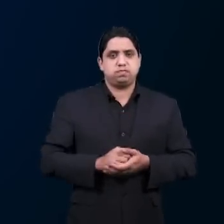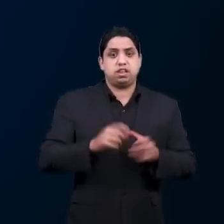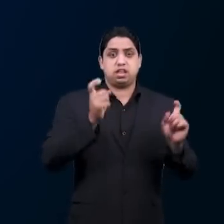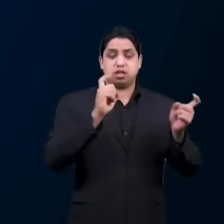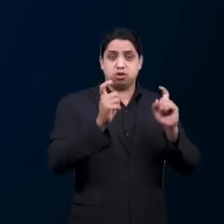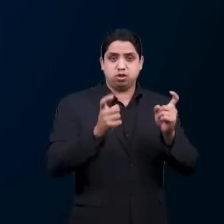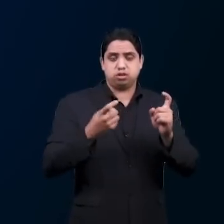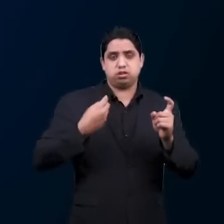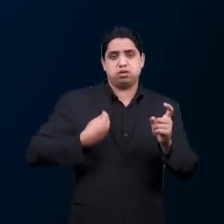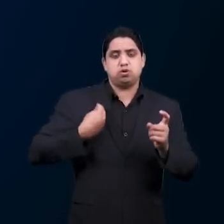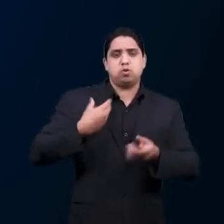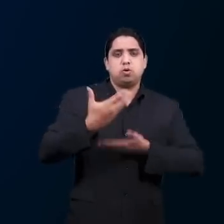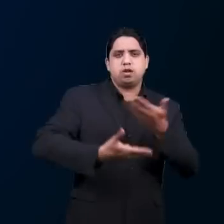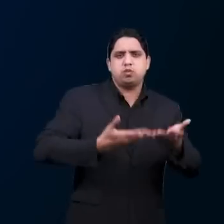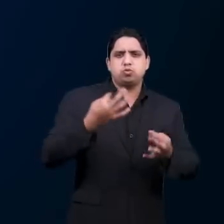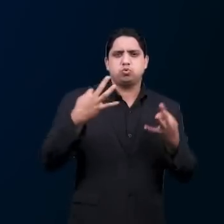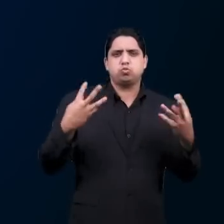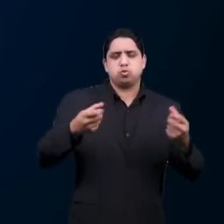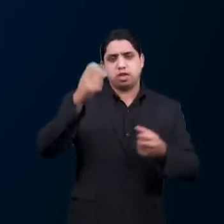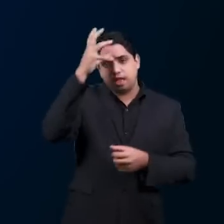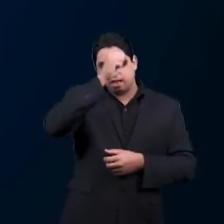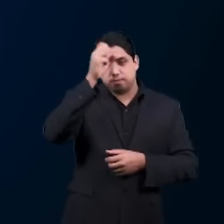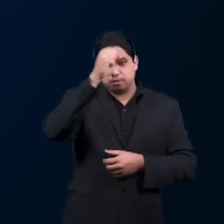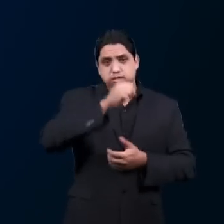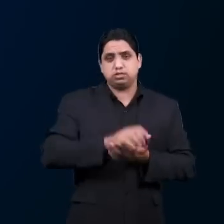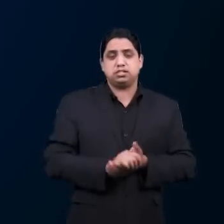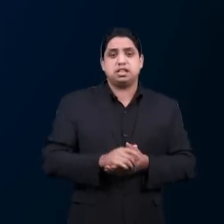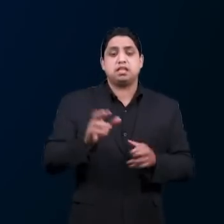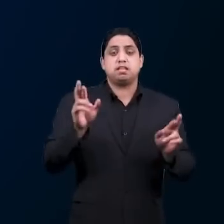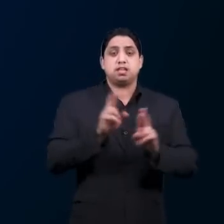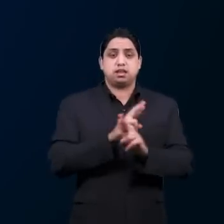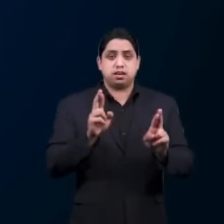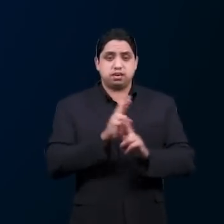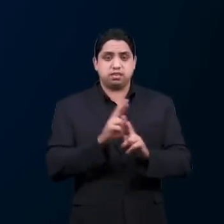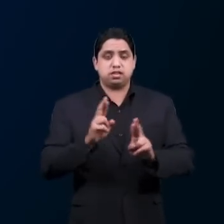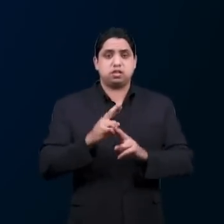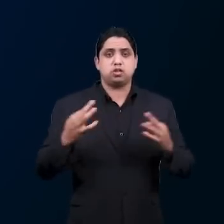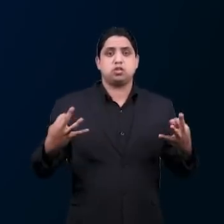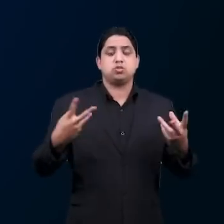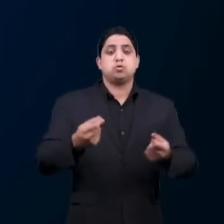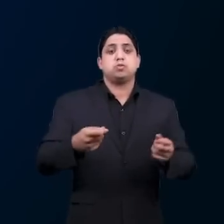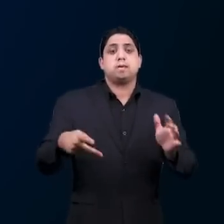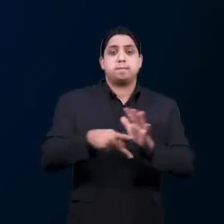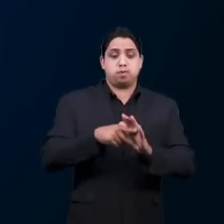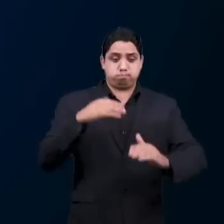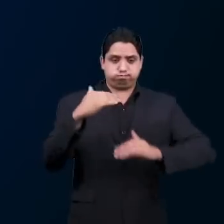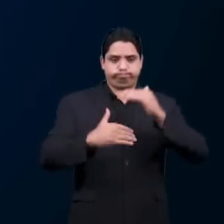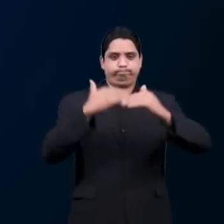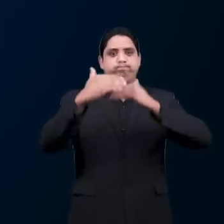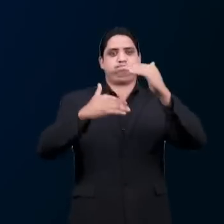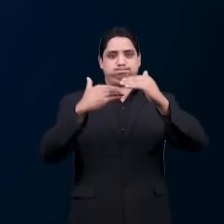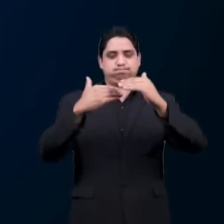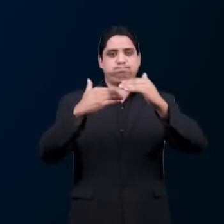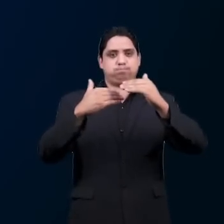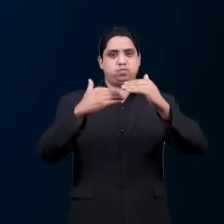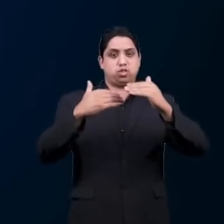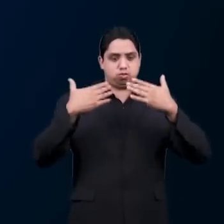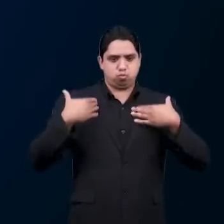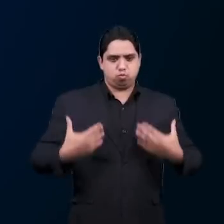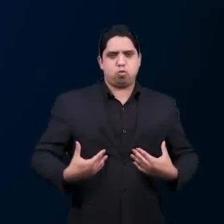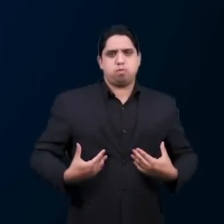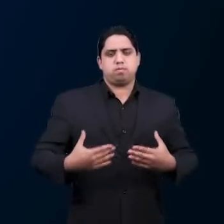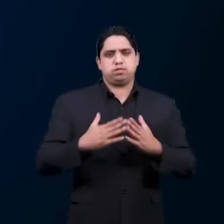tem partilhado daquilo que tem aprendido, tem partilhado das revelações, e tudo isso serve para uma edificação do